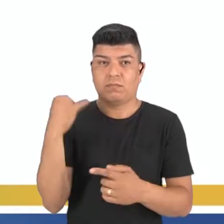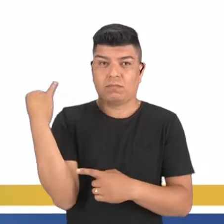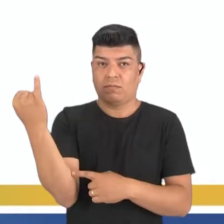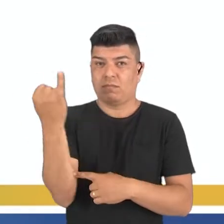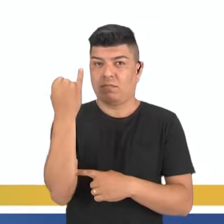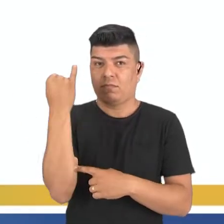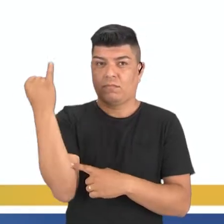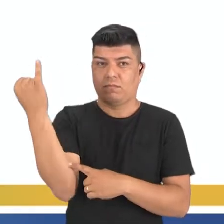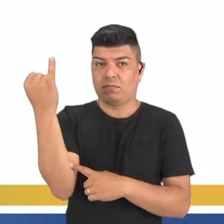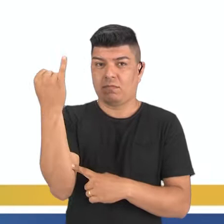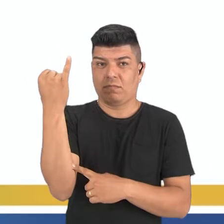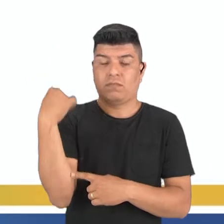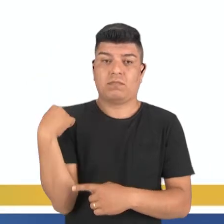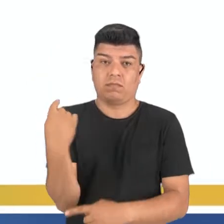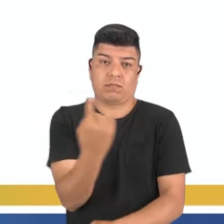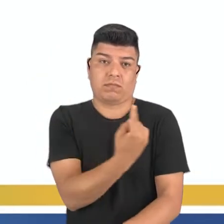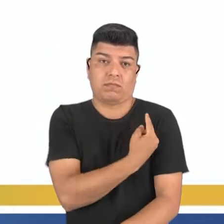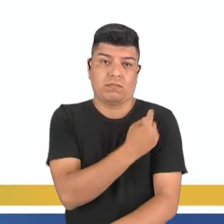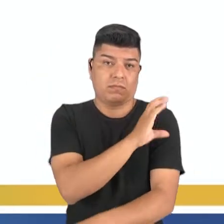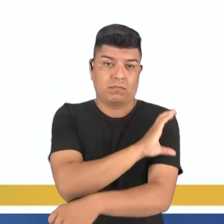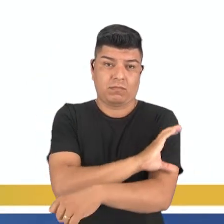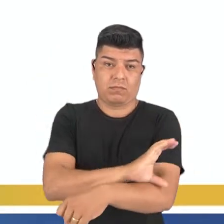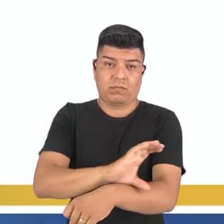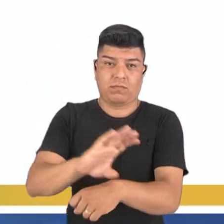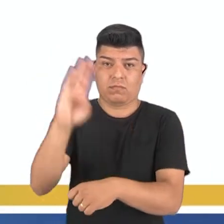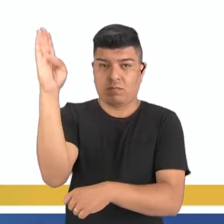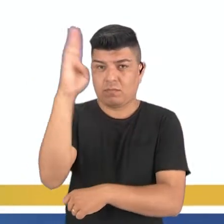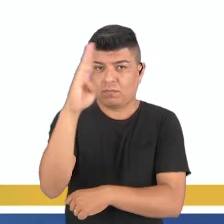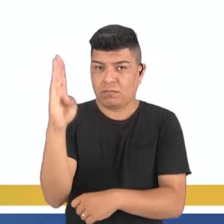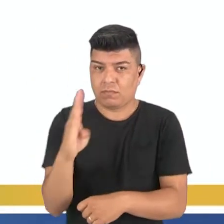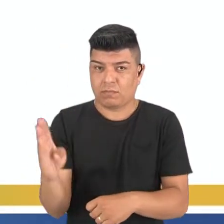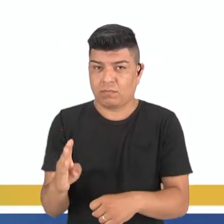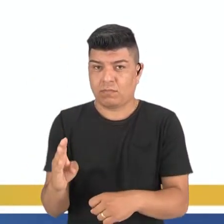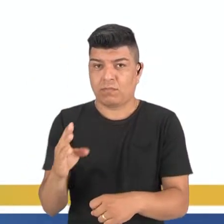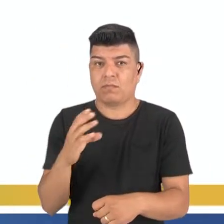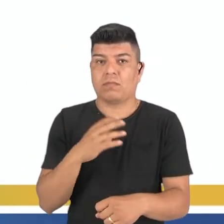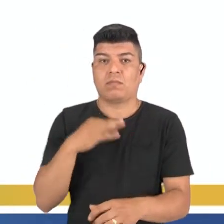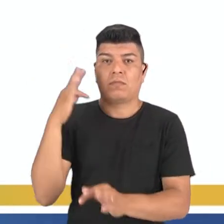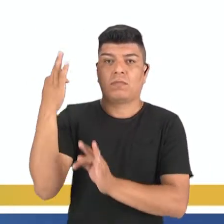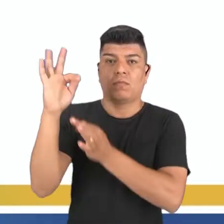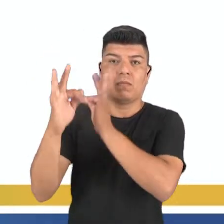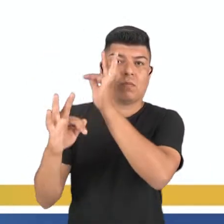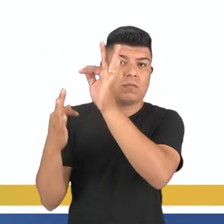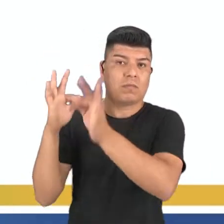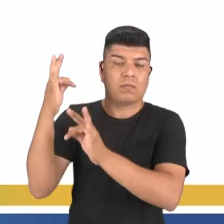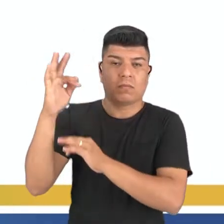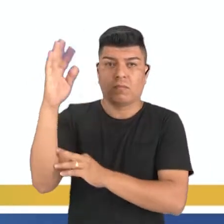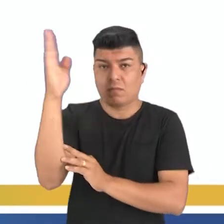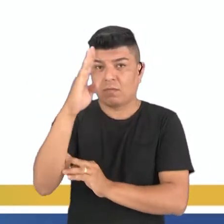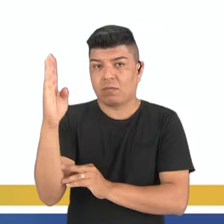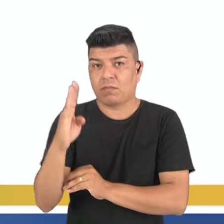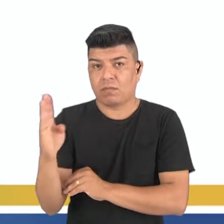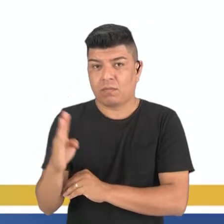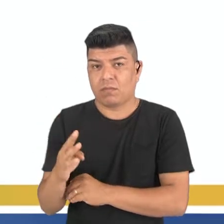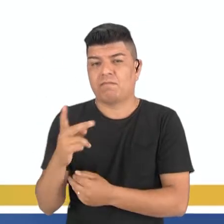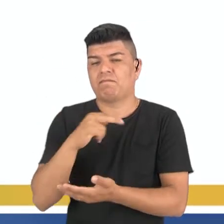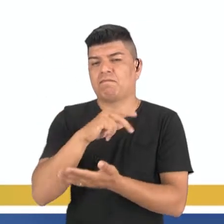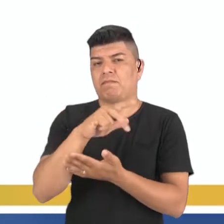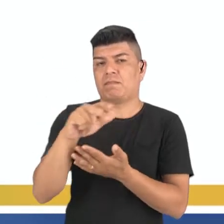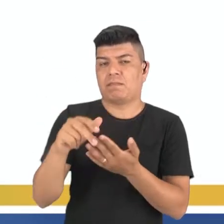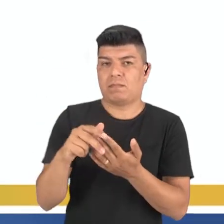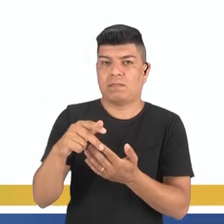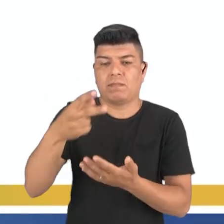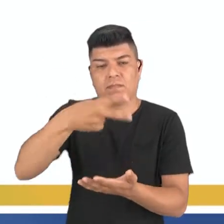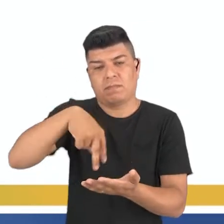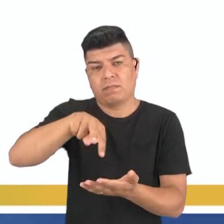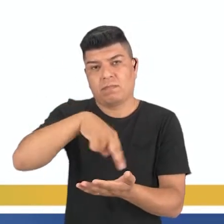importante para a nossa cultura, a cultura brasileira, certo? Então, o folclore brasileiro é rico em danças que representam